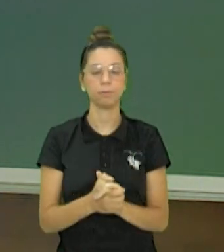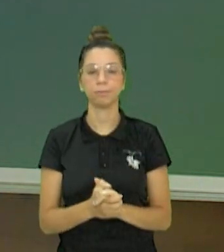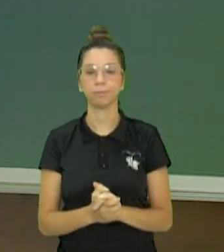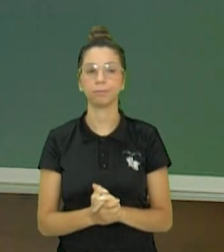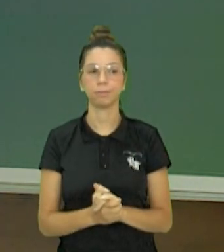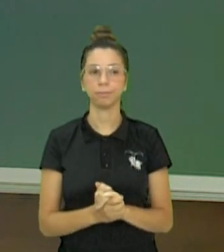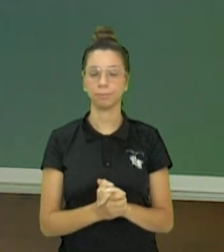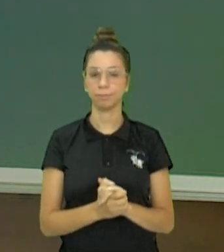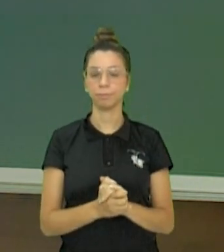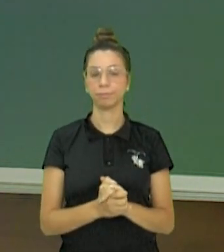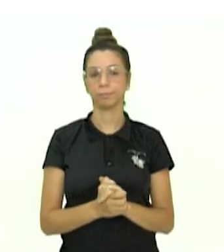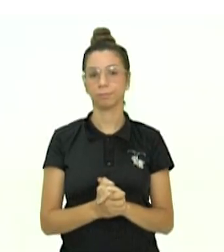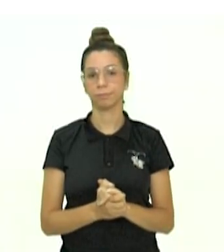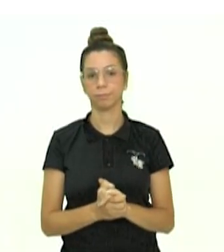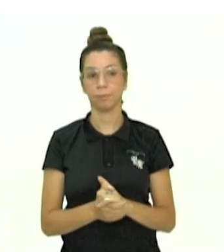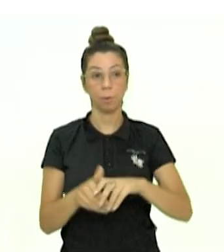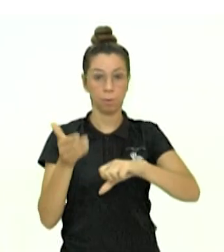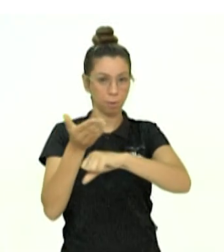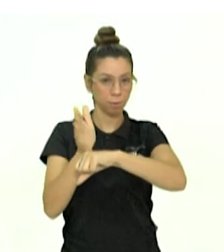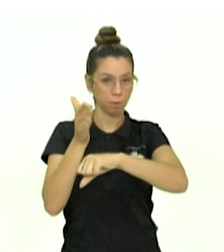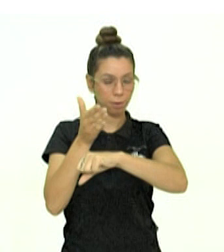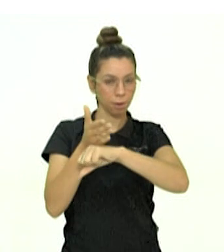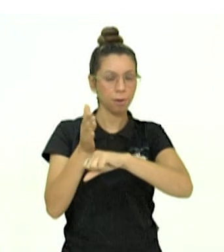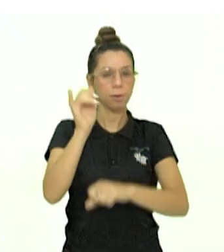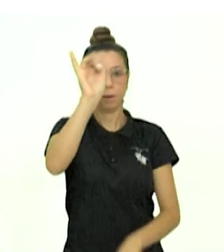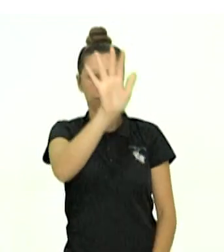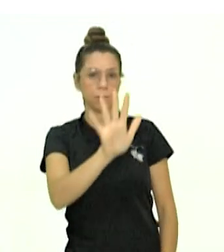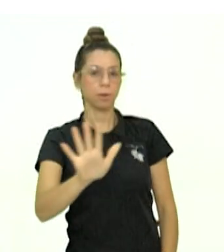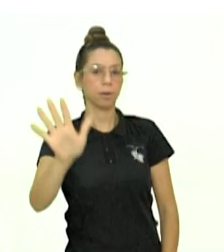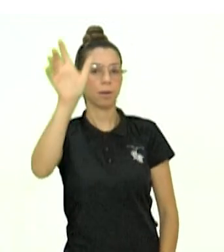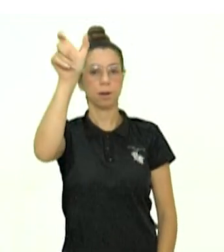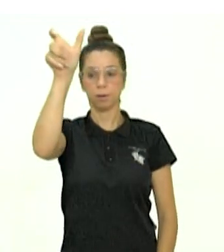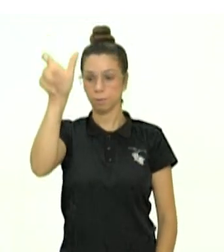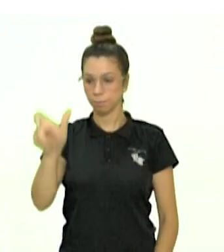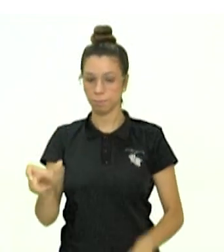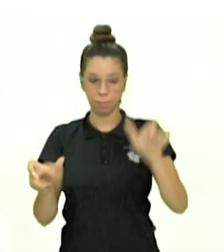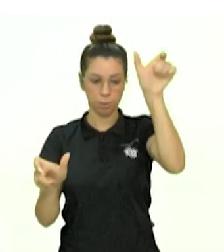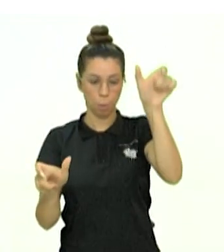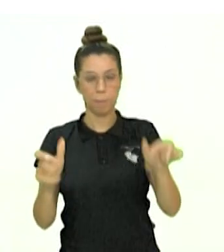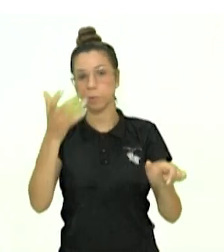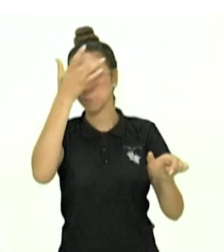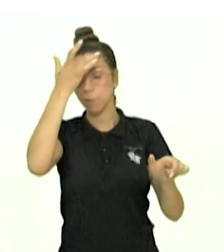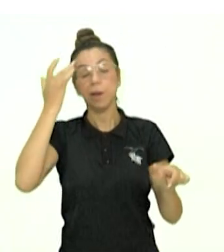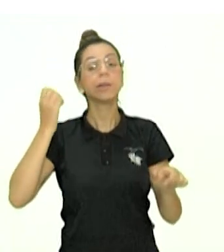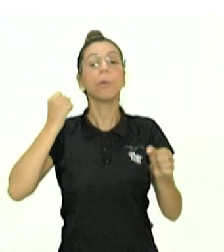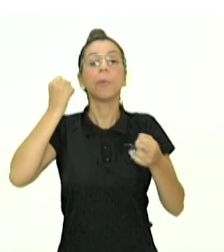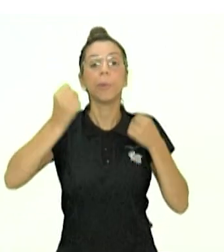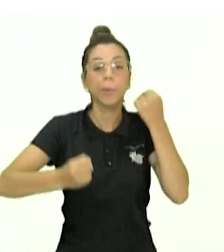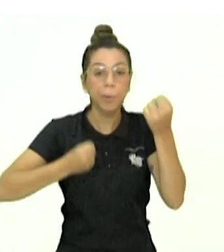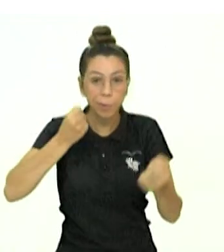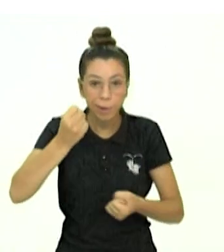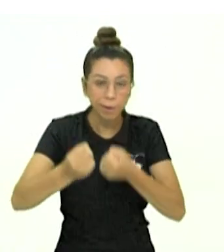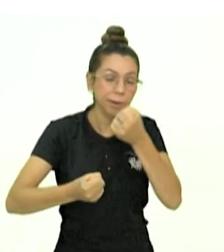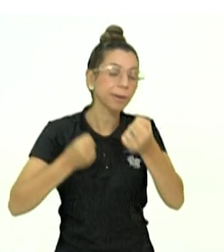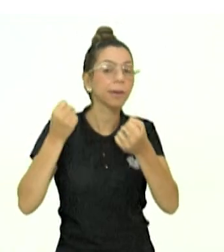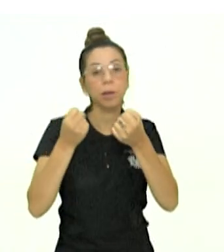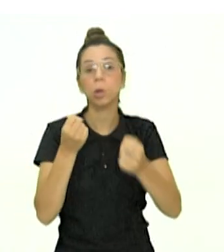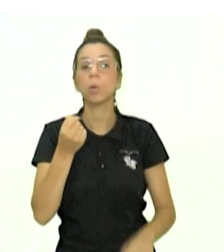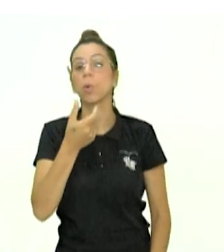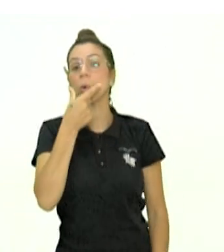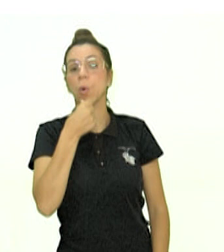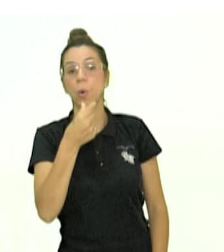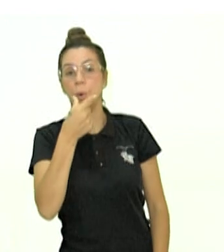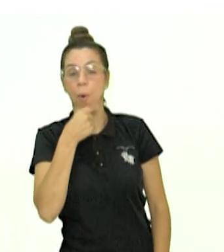warm-up, nós temos aqui uma imagem de duas pessoas, elas estão correndo, né, se exercitando, um rapaz e uma